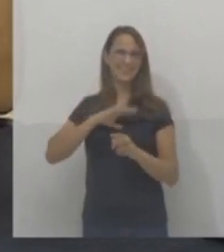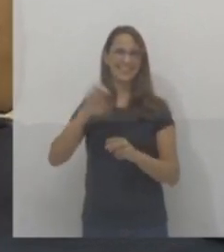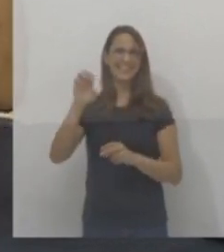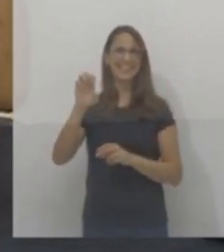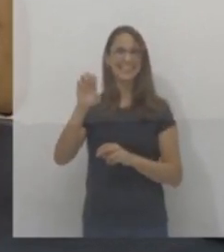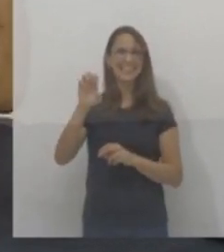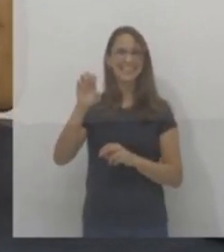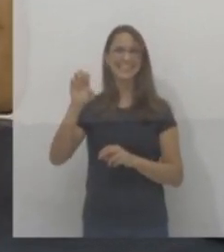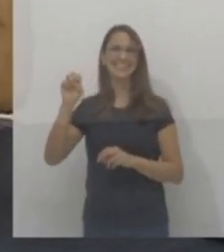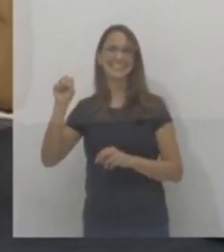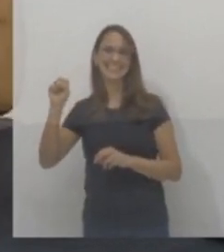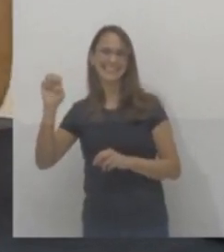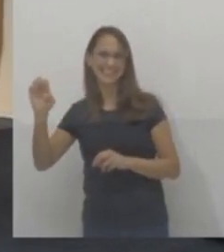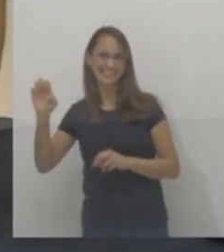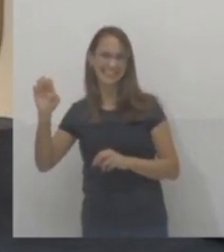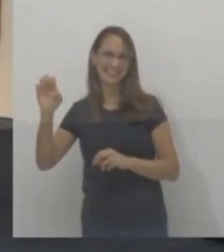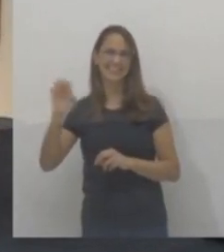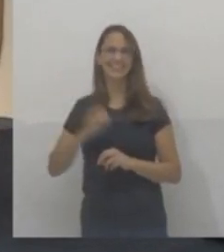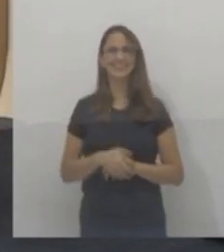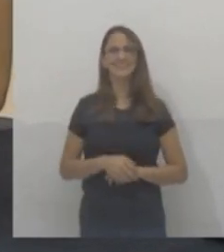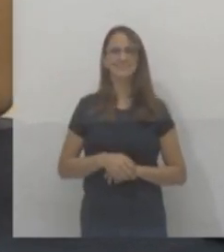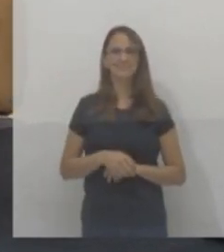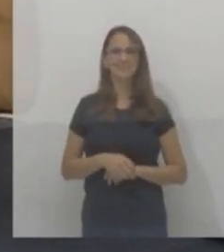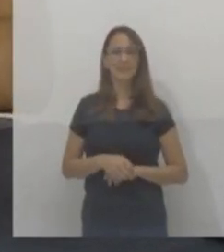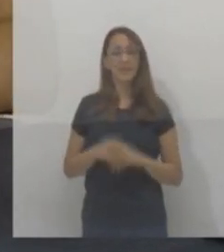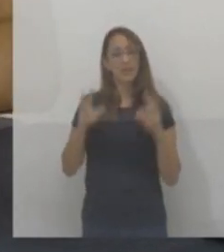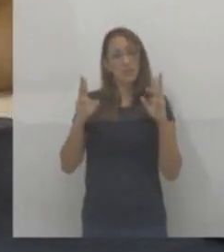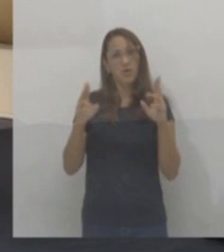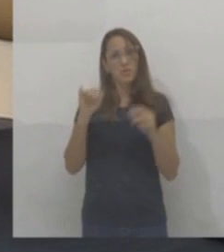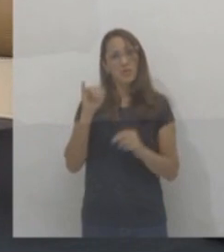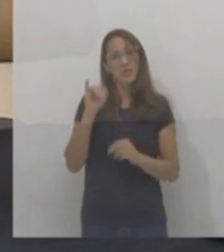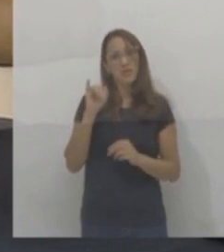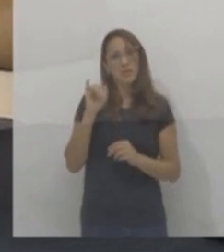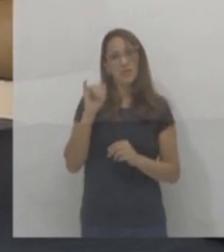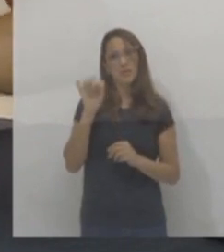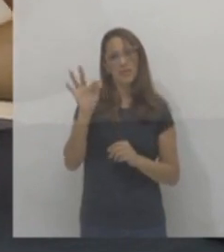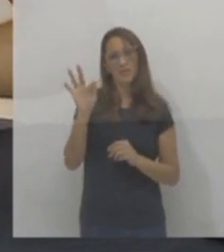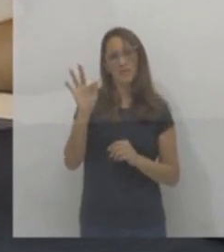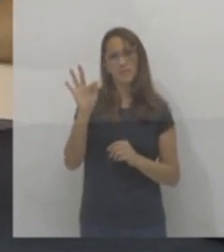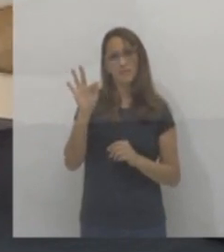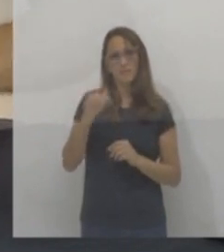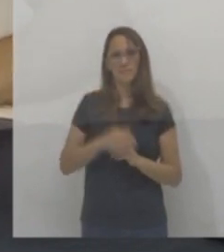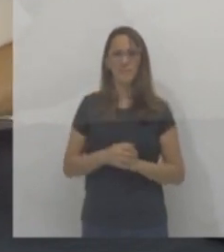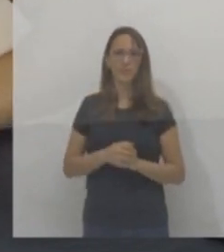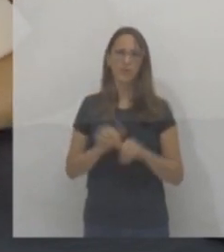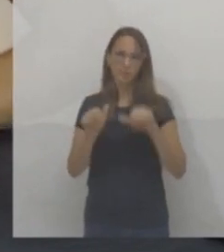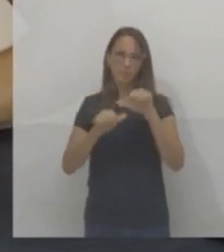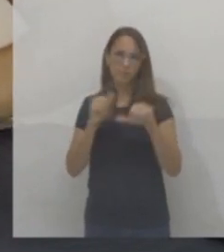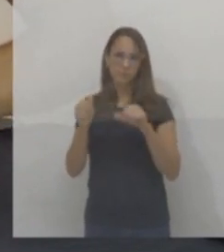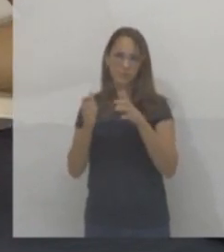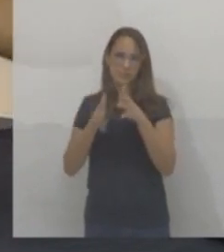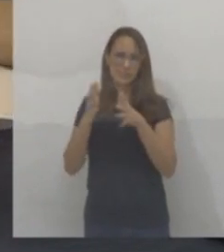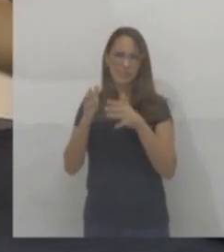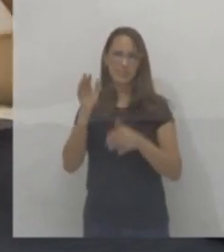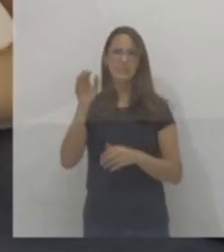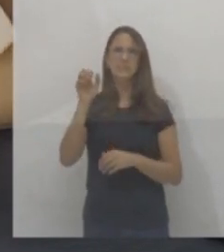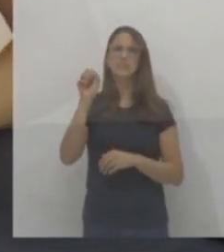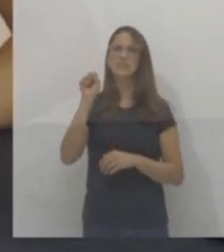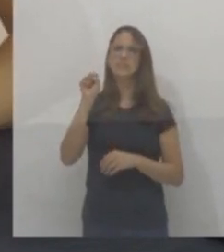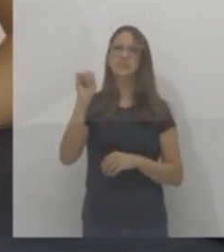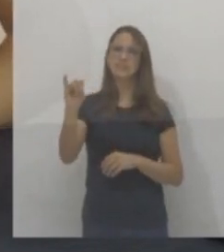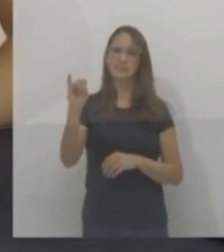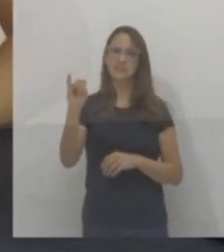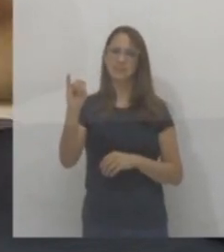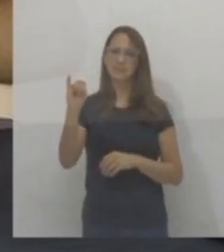a lembrarem do if. Tá? Então, quando você pensar assim, e se tal coisa... como é a condicional em inglês? Tá? Qual é a palavrinha que eu uso para